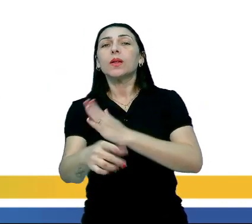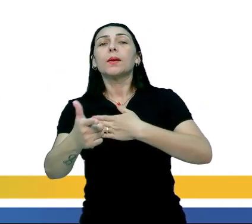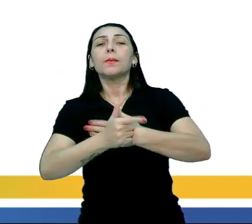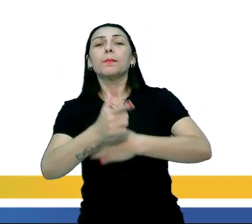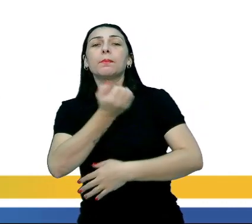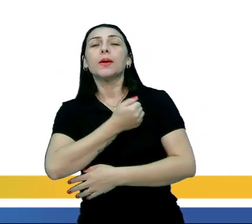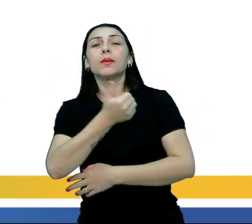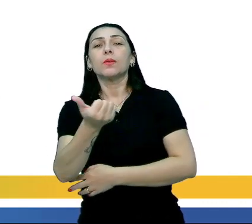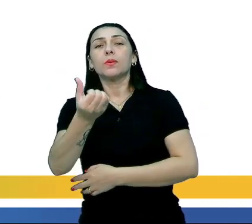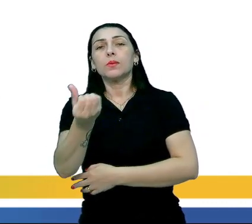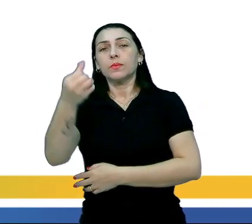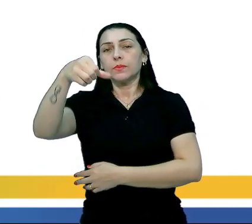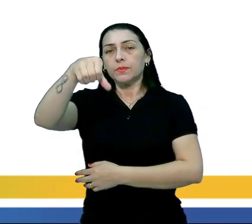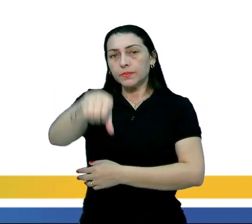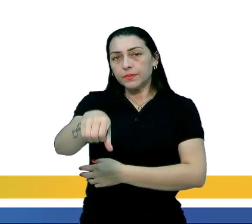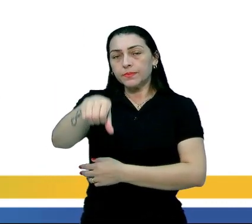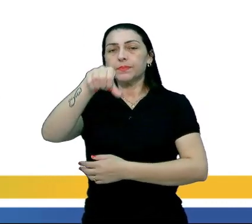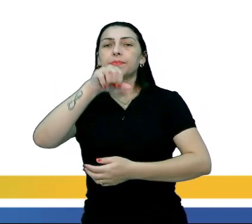que está na página